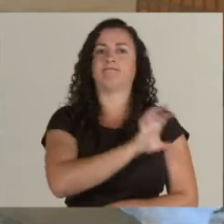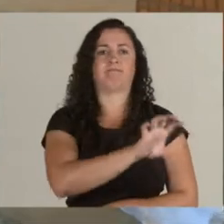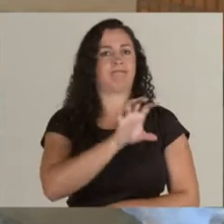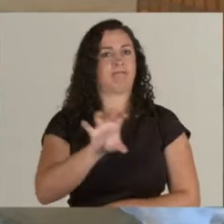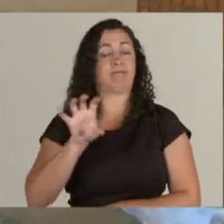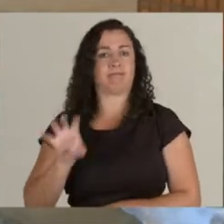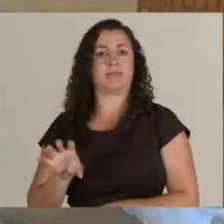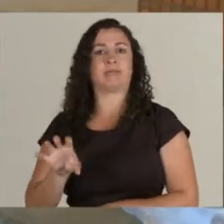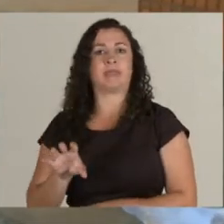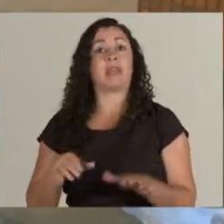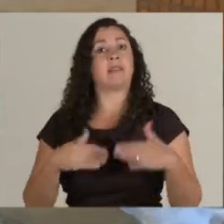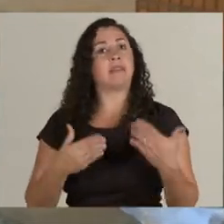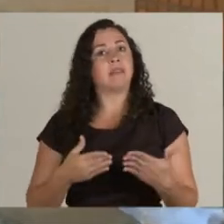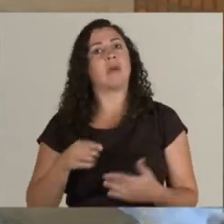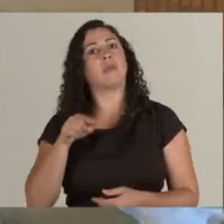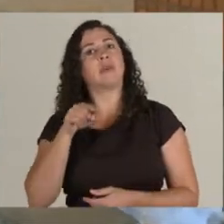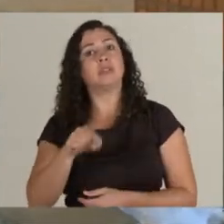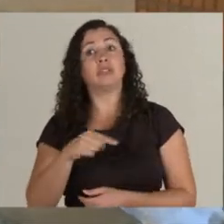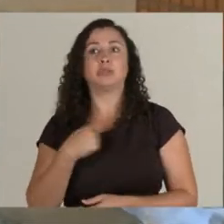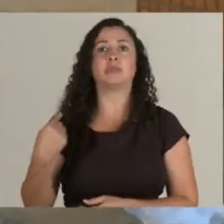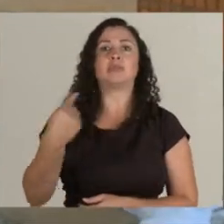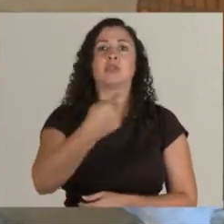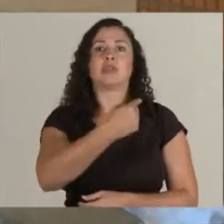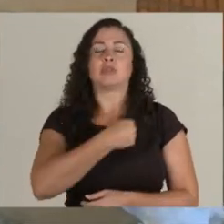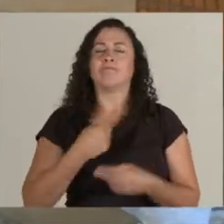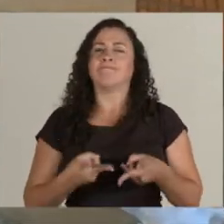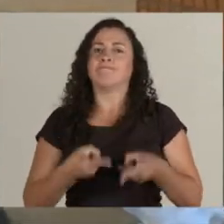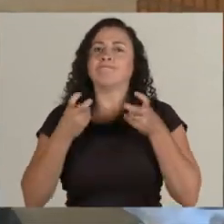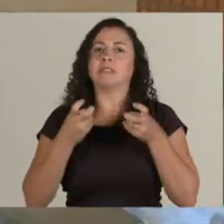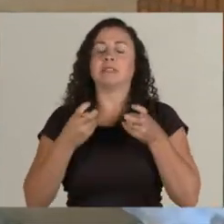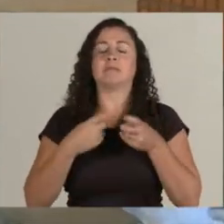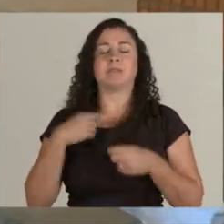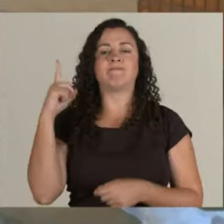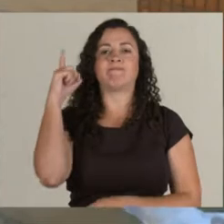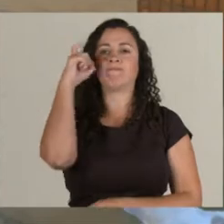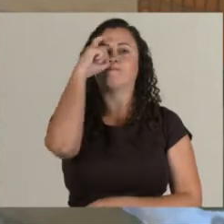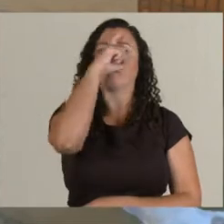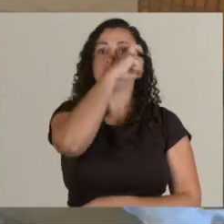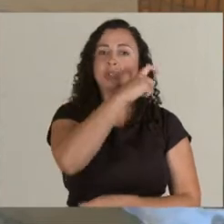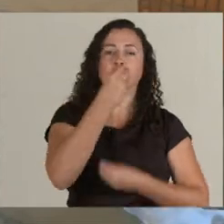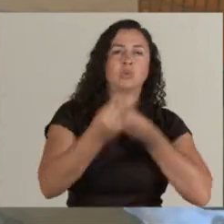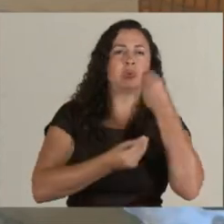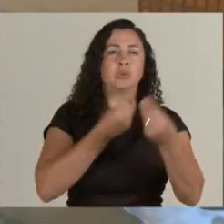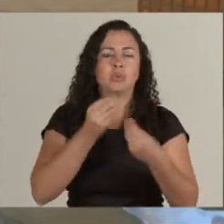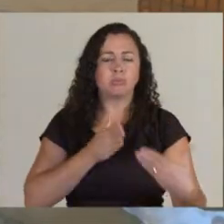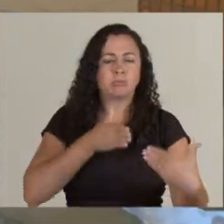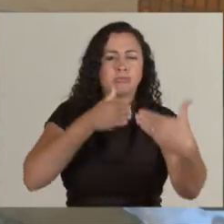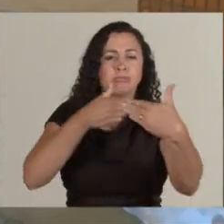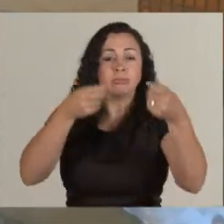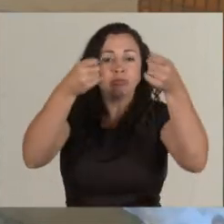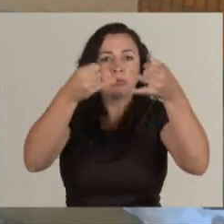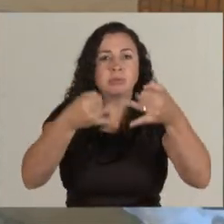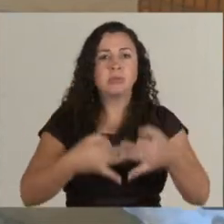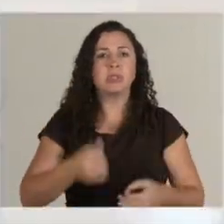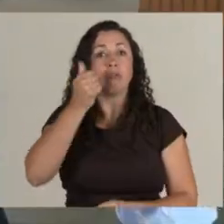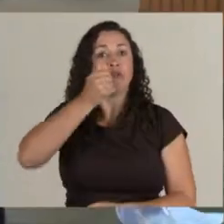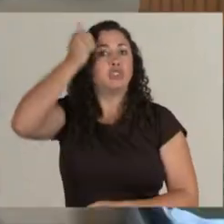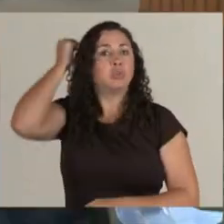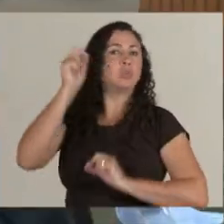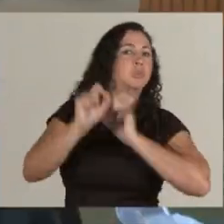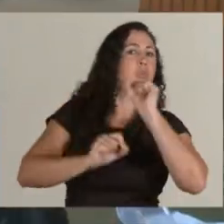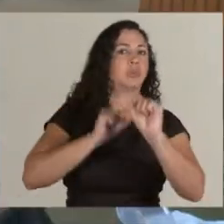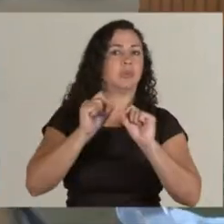aprendizagem. E isso acaba dando para a gente uma certa dificuldade em trabalhar em si o que é o vestibular.